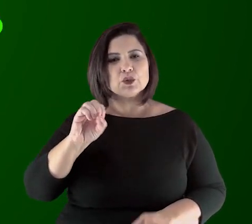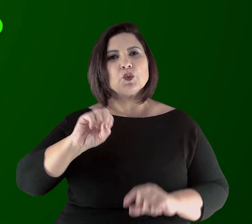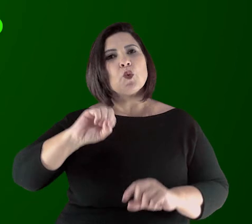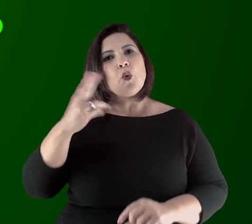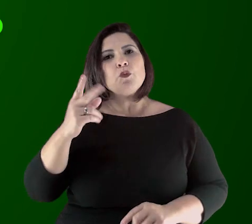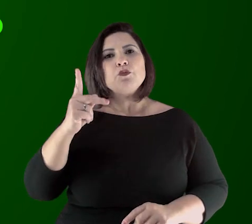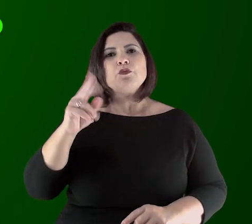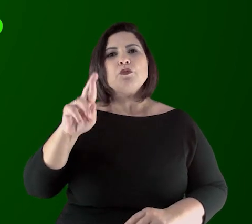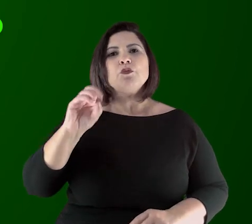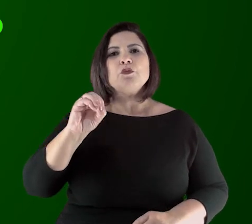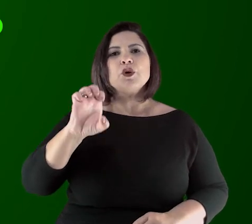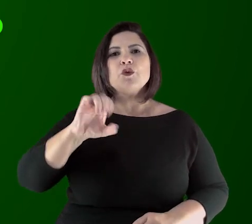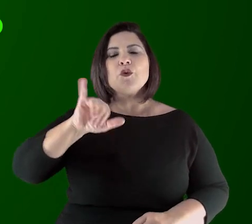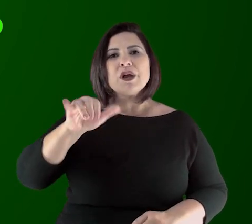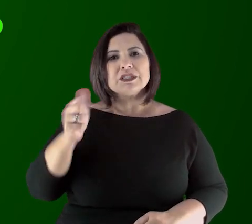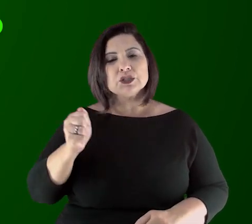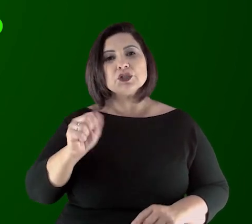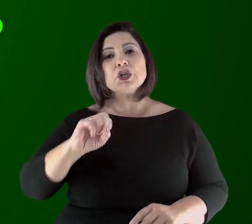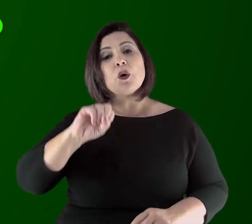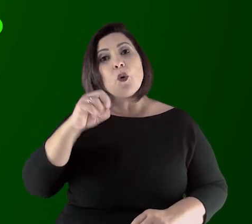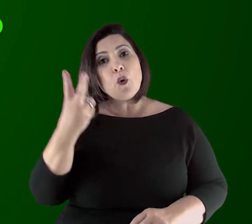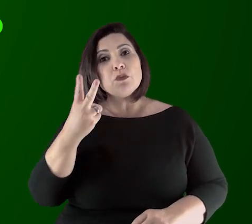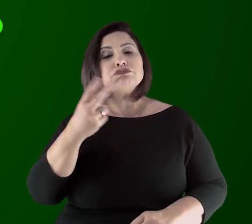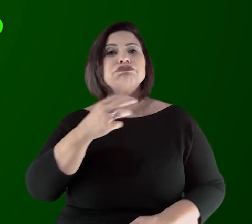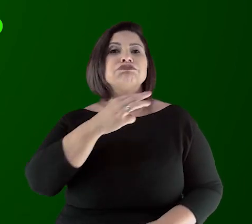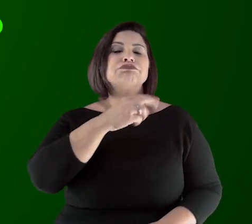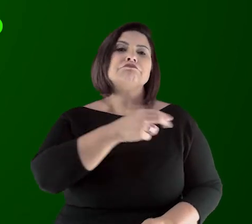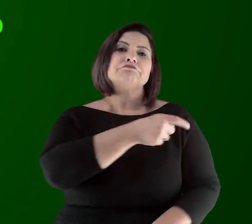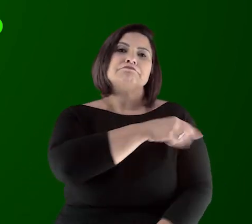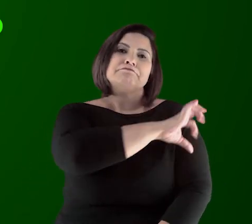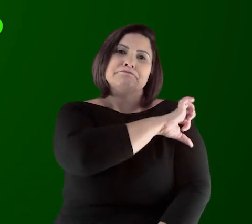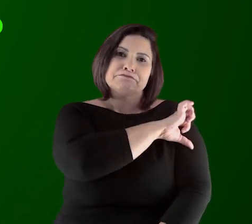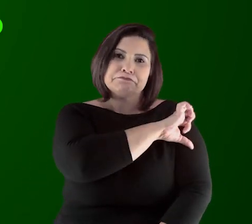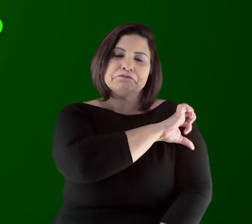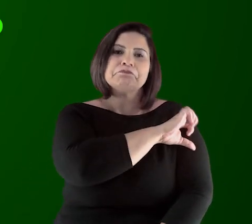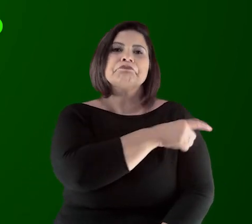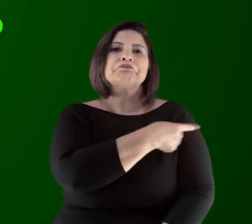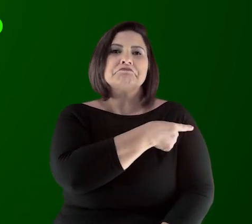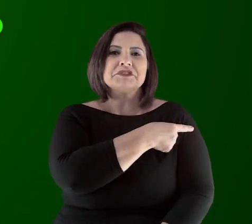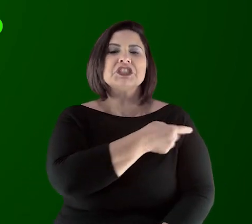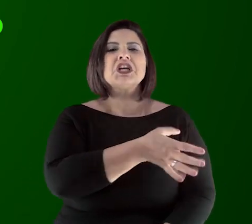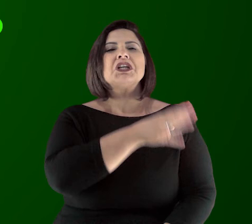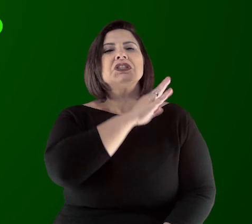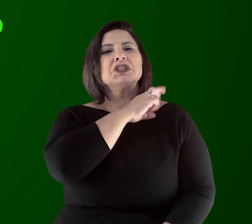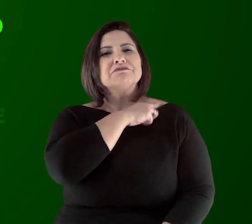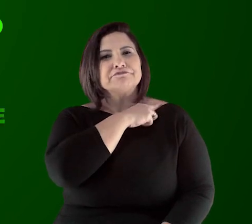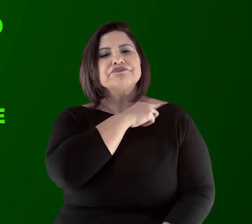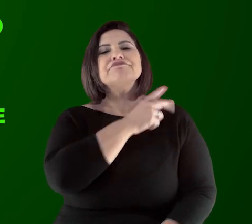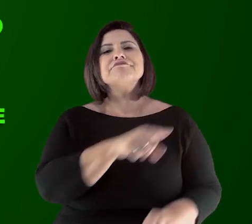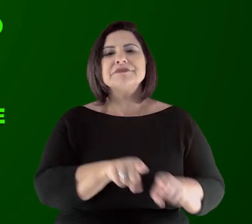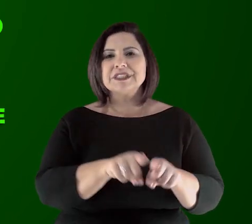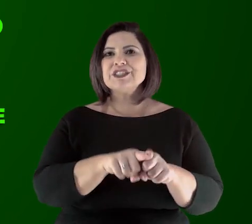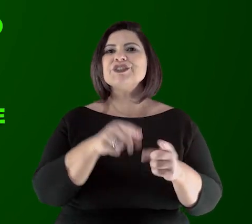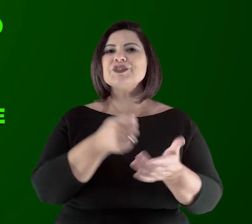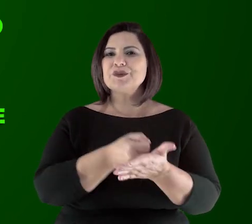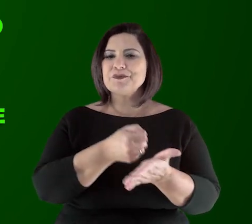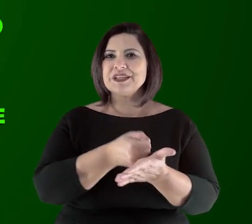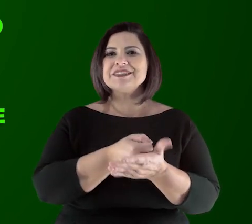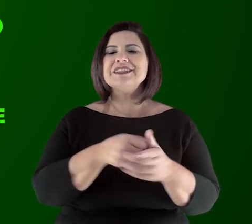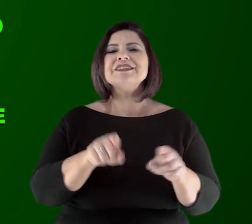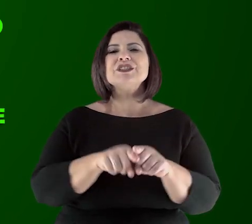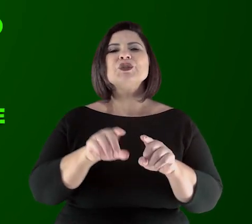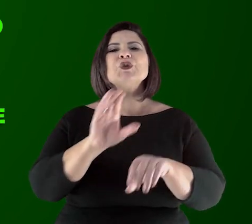que vão concorrer ao ensino médio integrado, o ProEja, ou então que você fez todo o